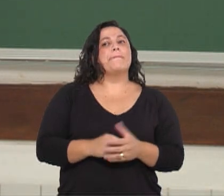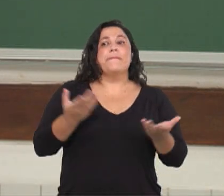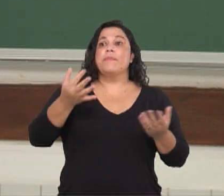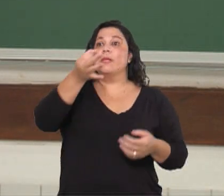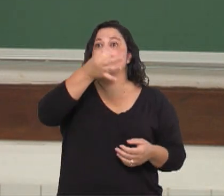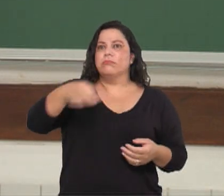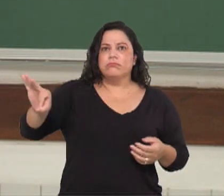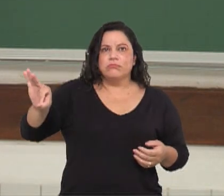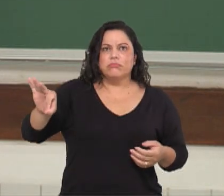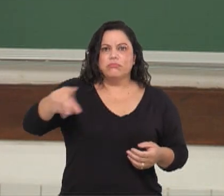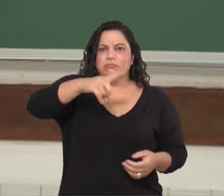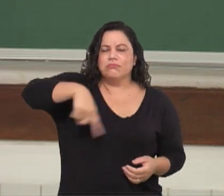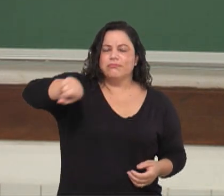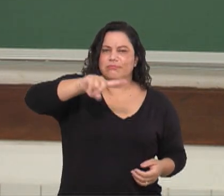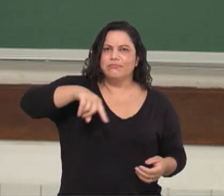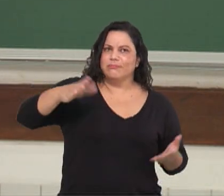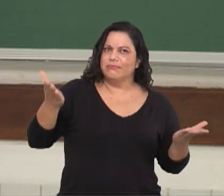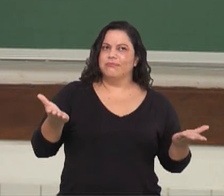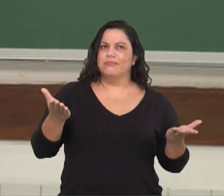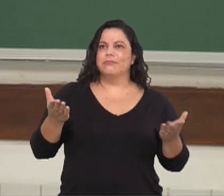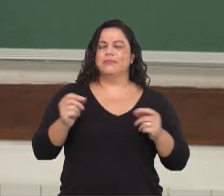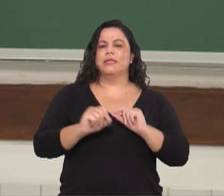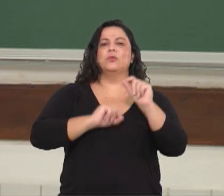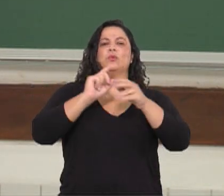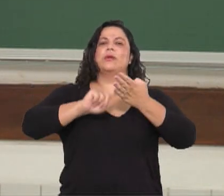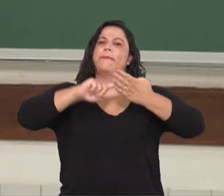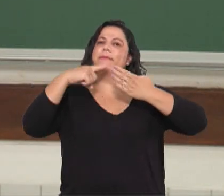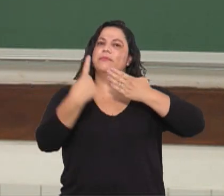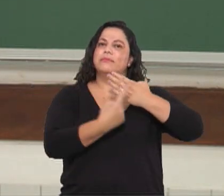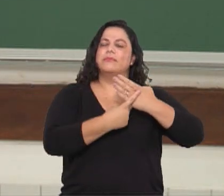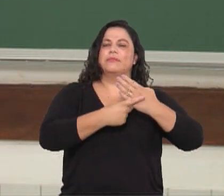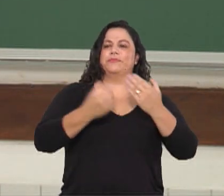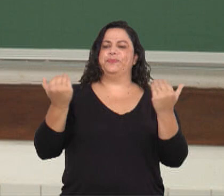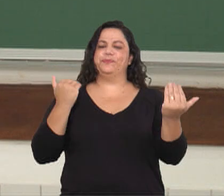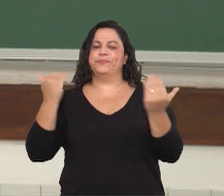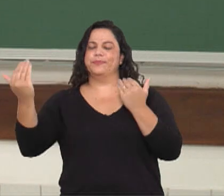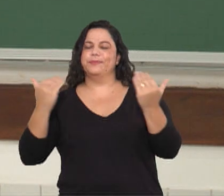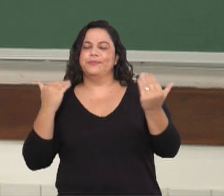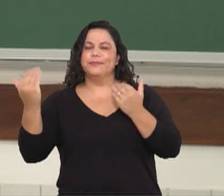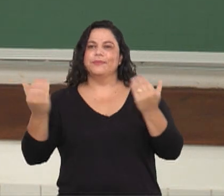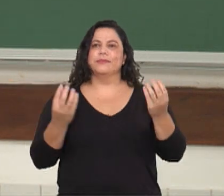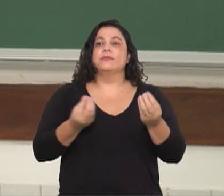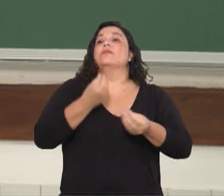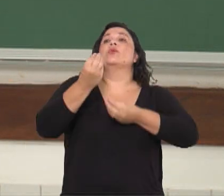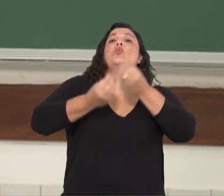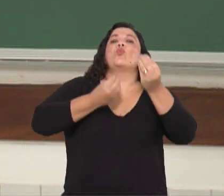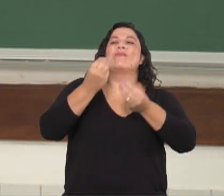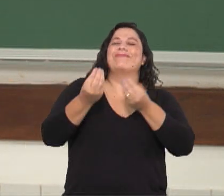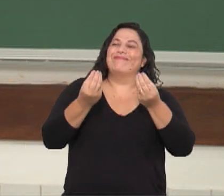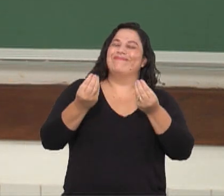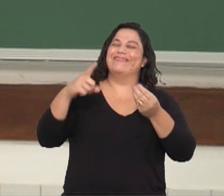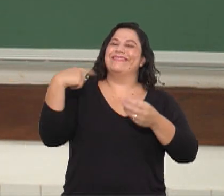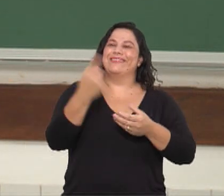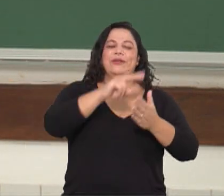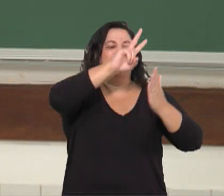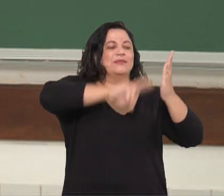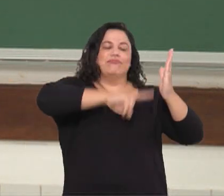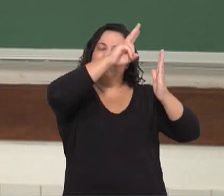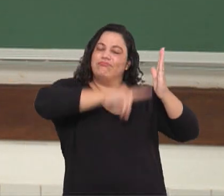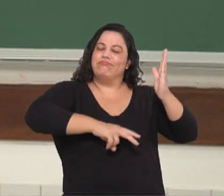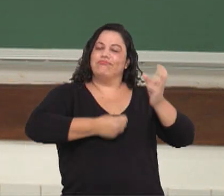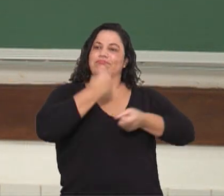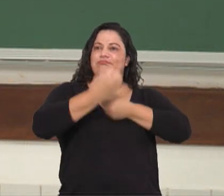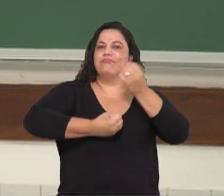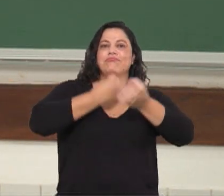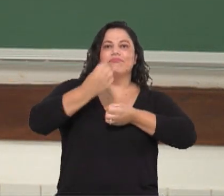certo para vocês o que se trata uma metáfora, o que é uma comparação, como nós fazemos a leitura de um